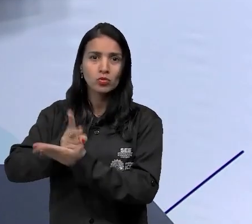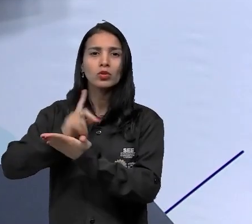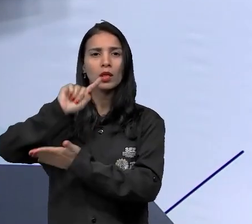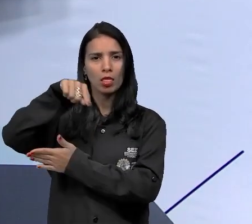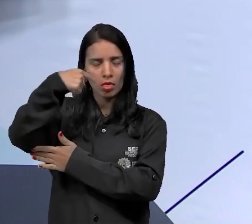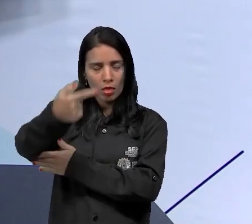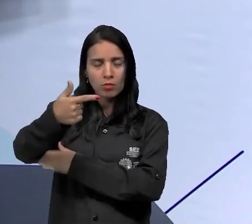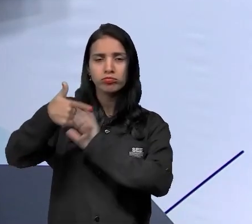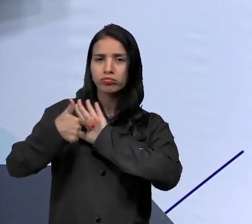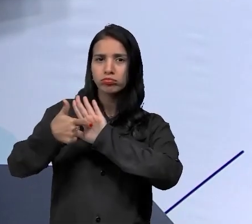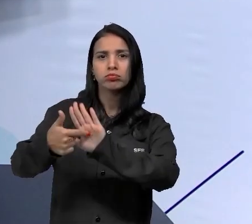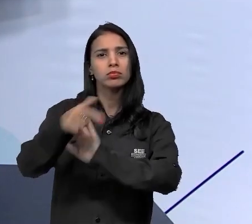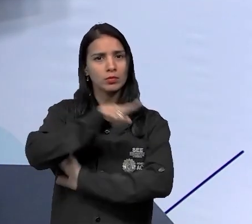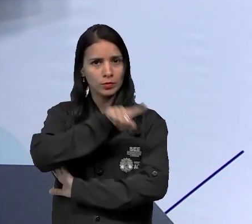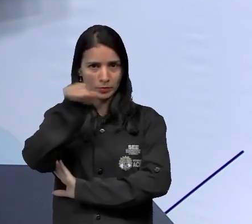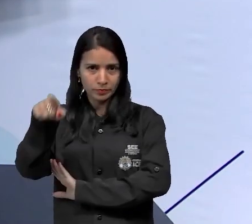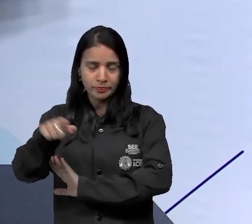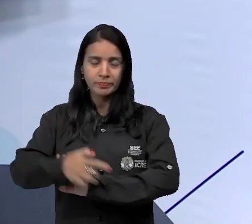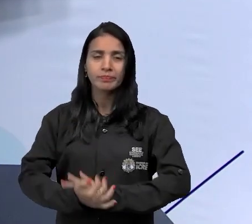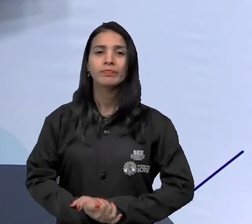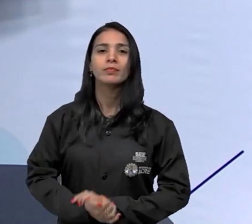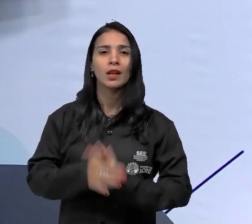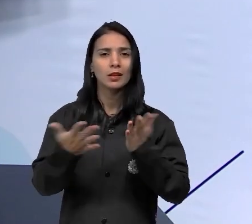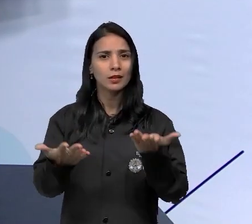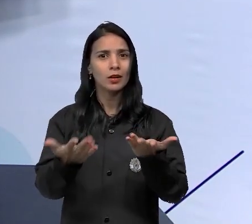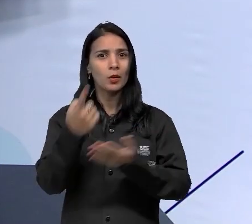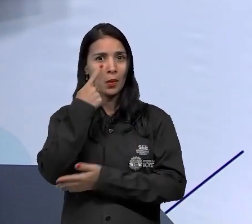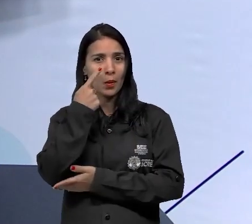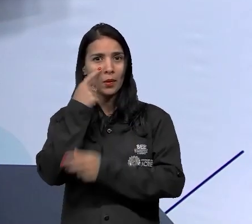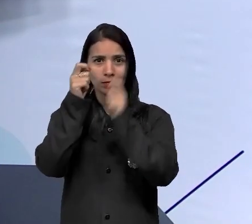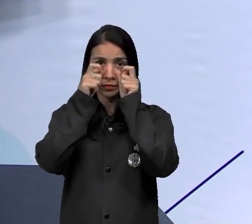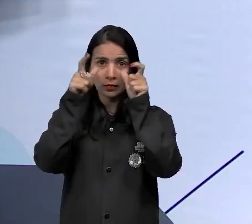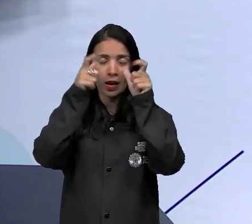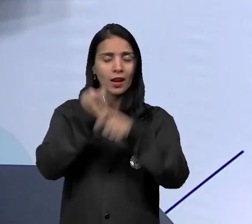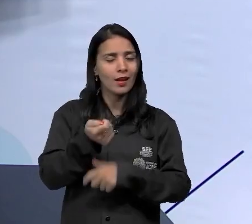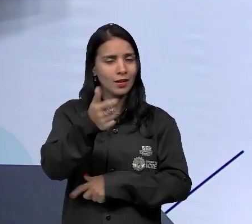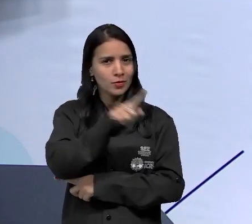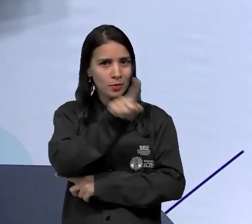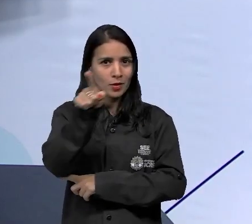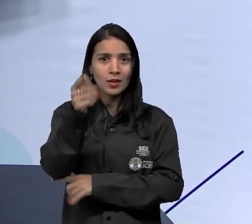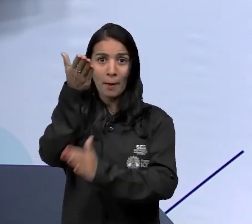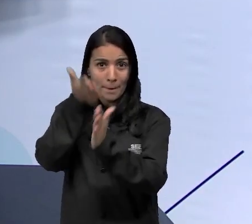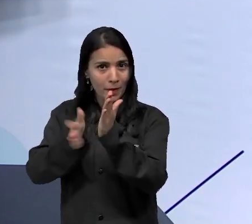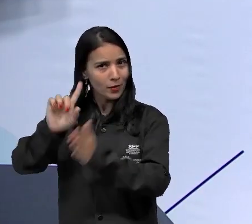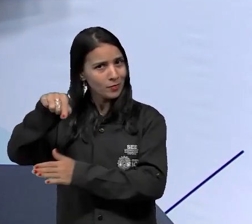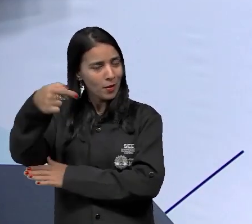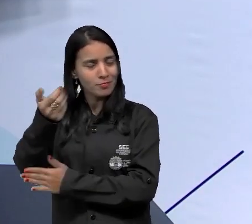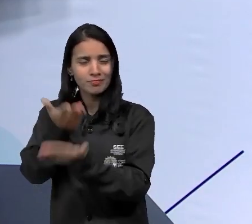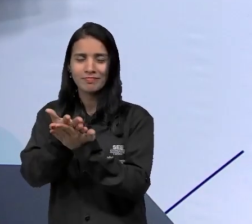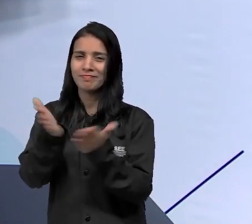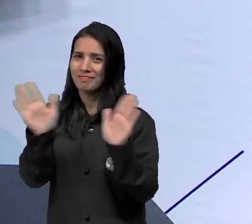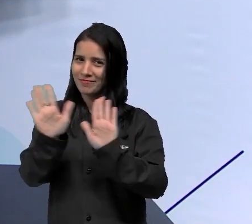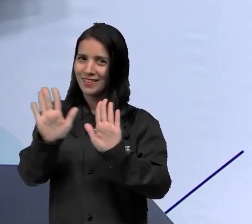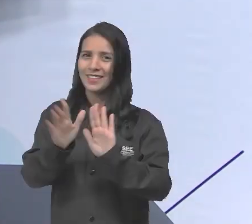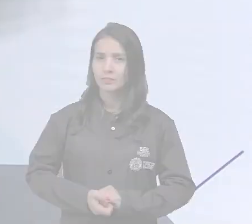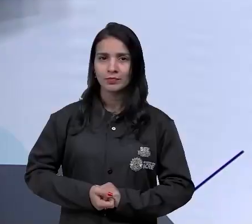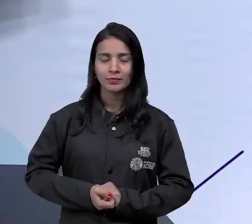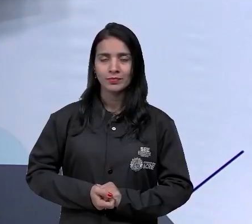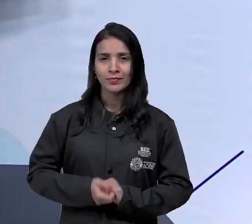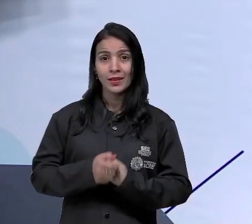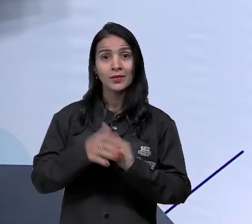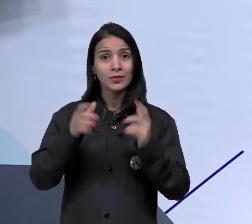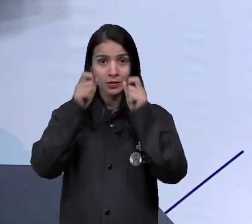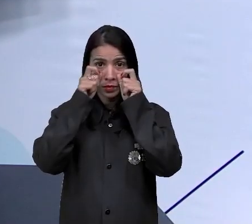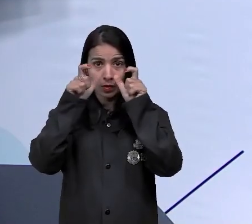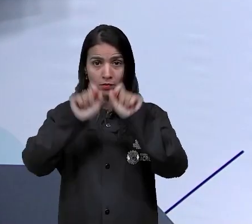parte 2 com o mesmo tema. Então, fica a dica para vocês não perderem a próxima aula, certo? Vamos lá então.